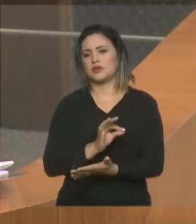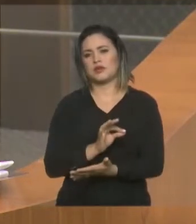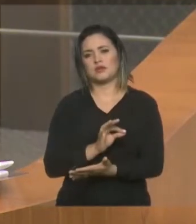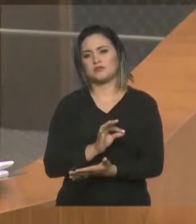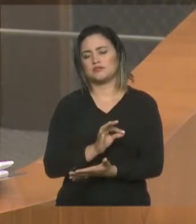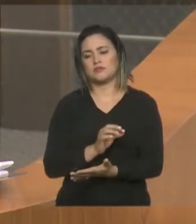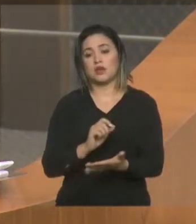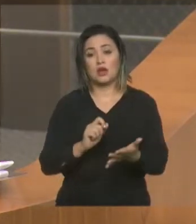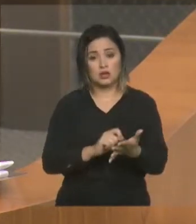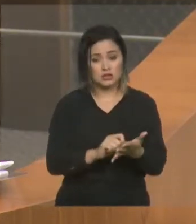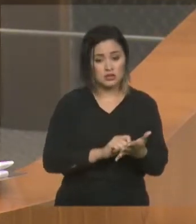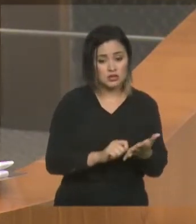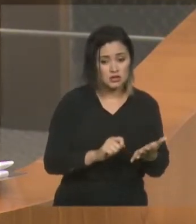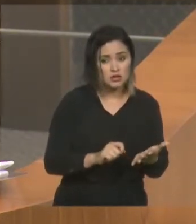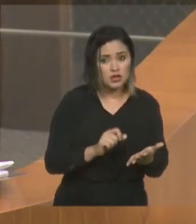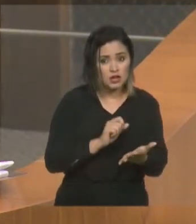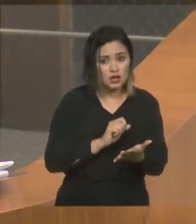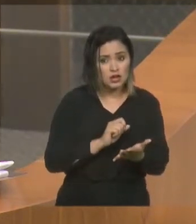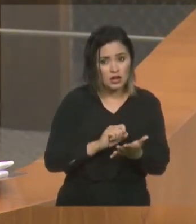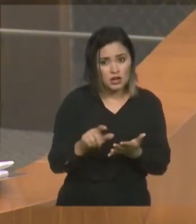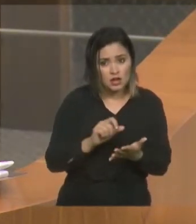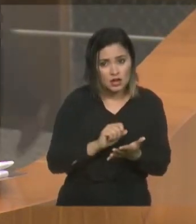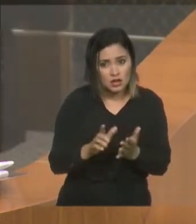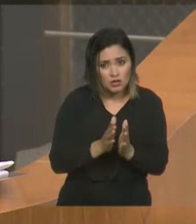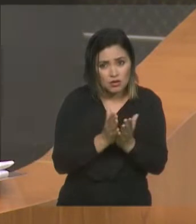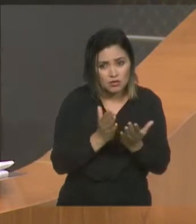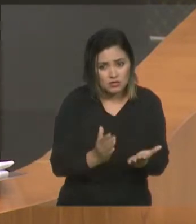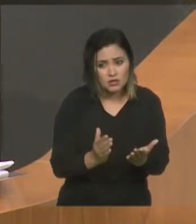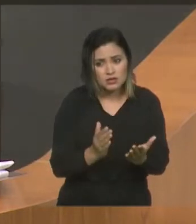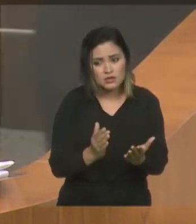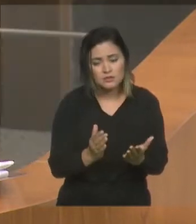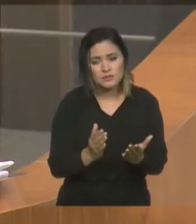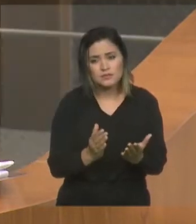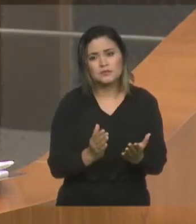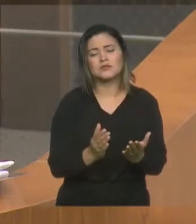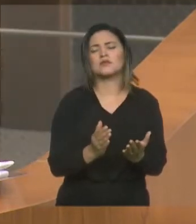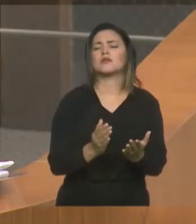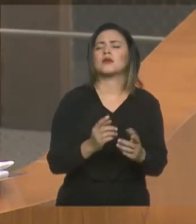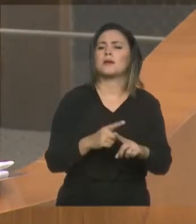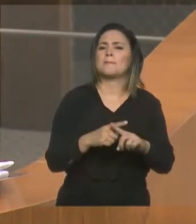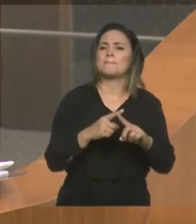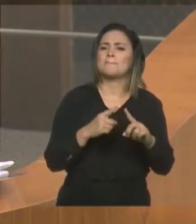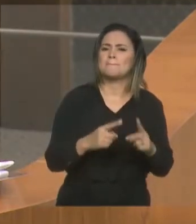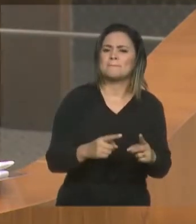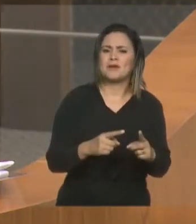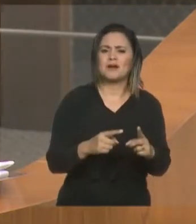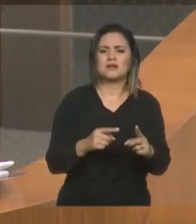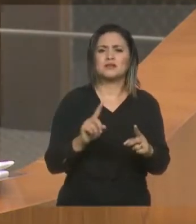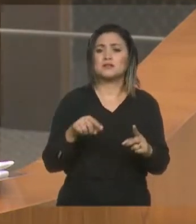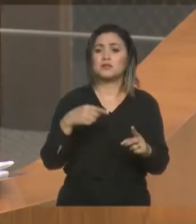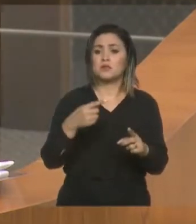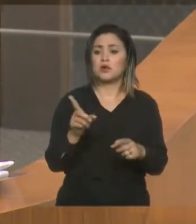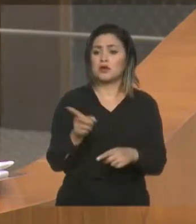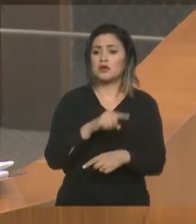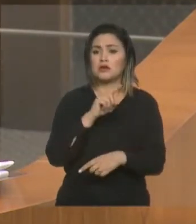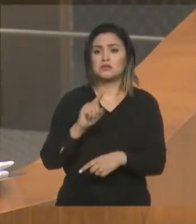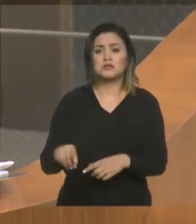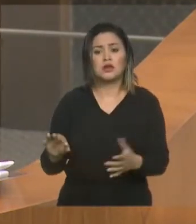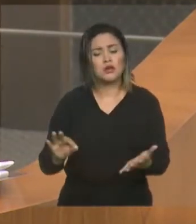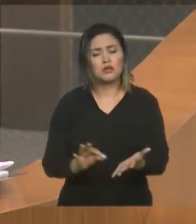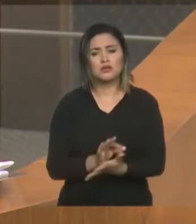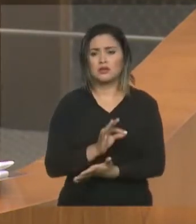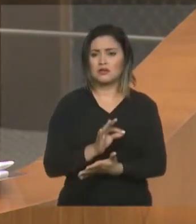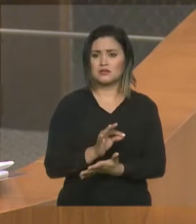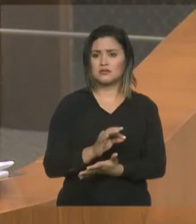assina a carteira e foi mostrado aqui por nós, e nós temos, ao menos, 12 processos ingressados na justiça. E